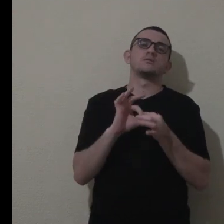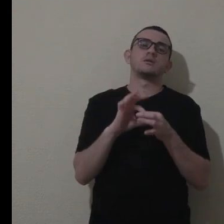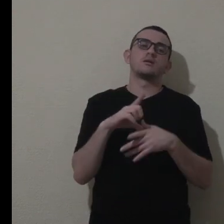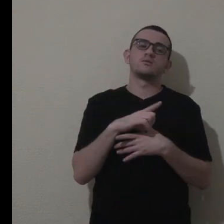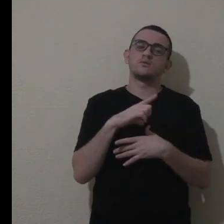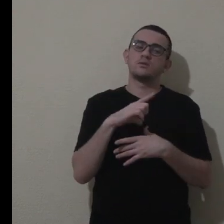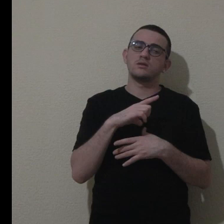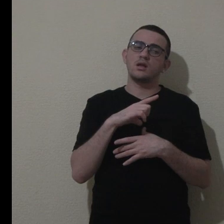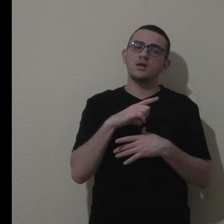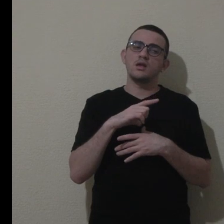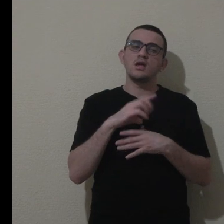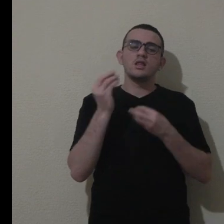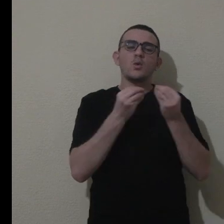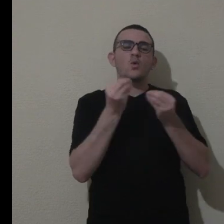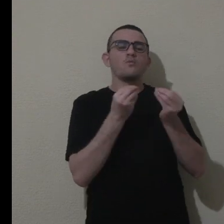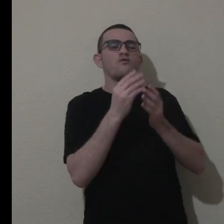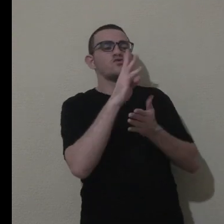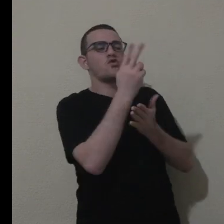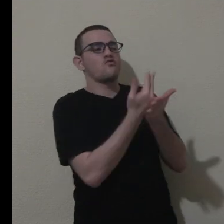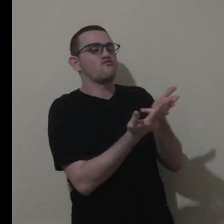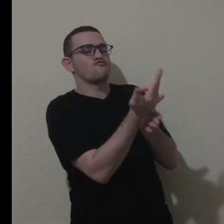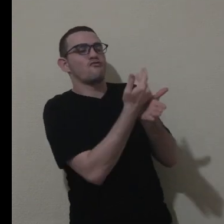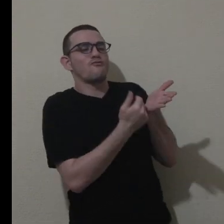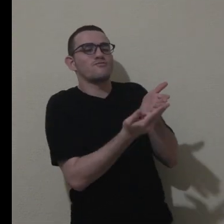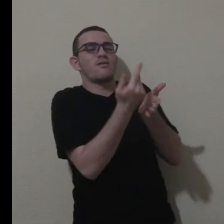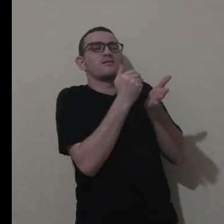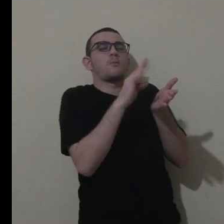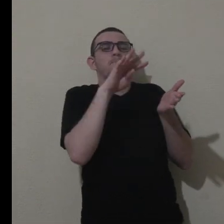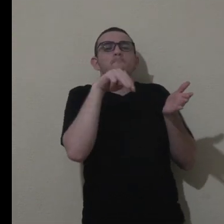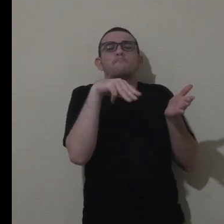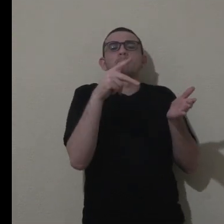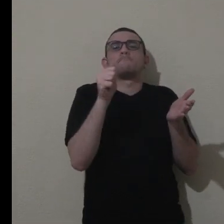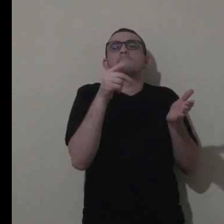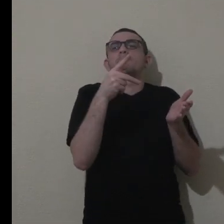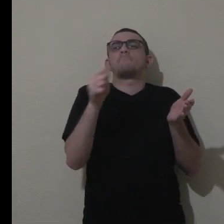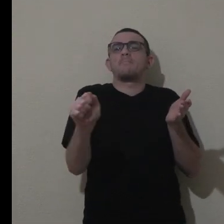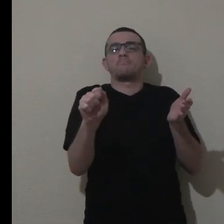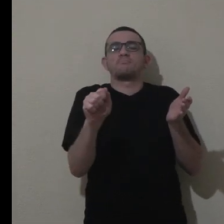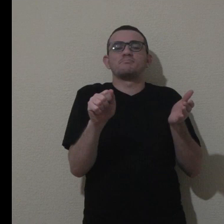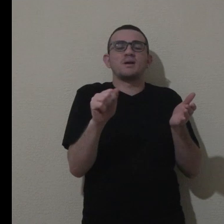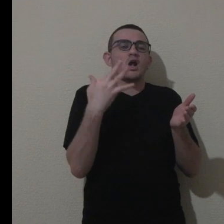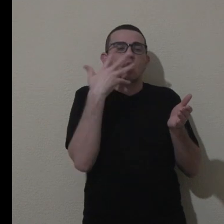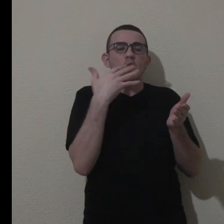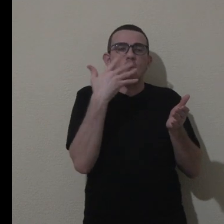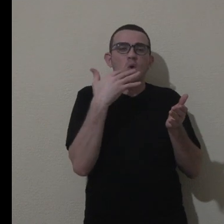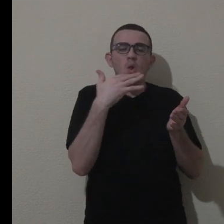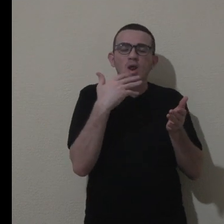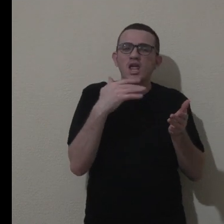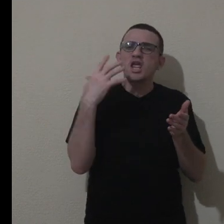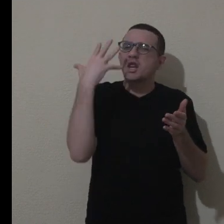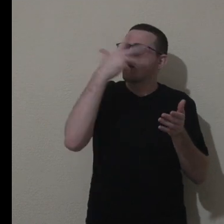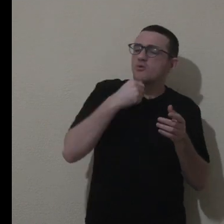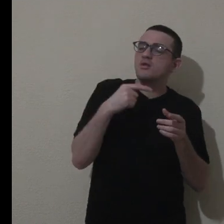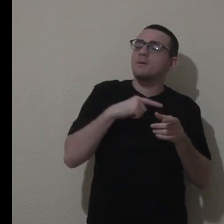tem, então, o mapa que se tem são gigantescos. Esse é um mapa, né, de colorido, bastante bonito,